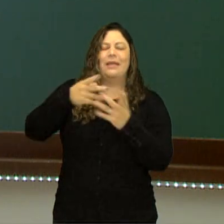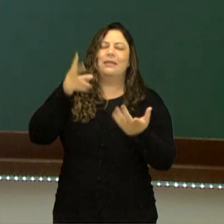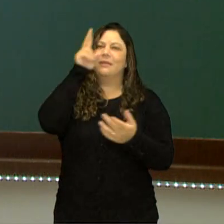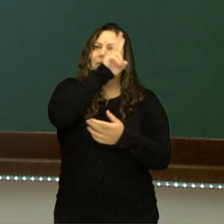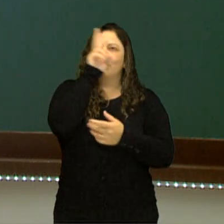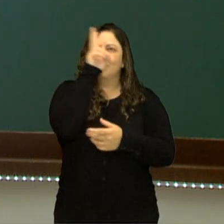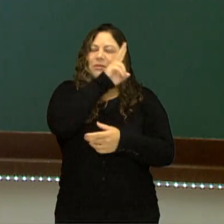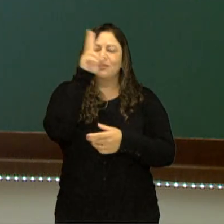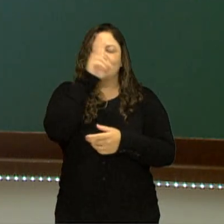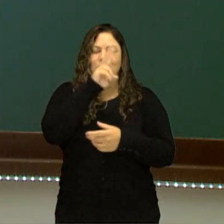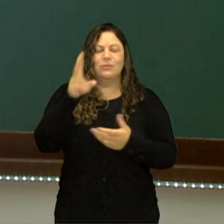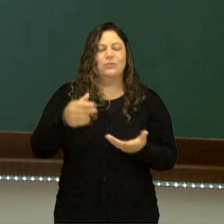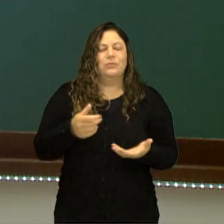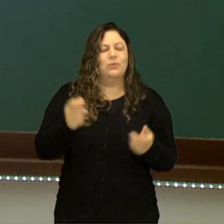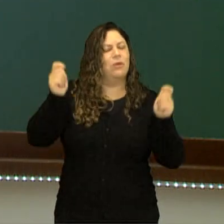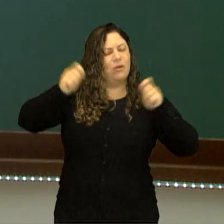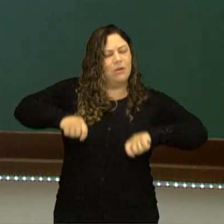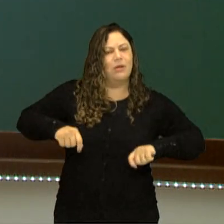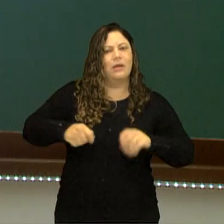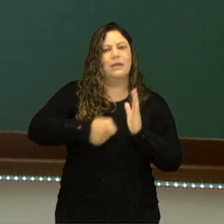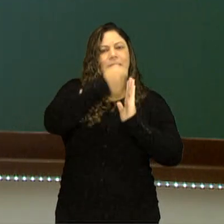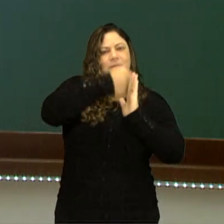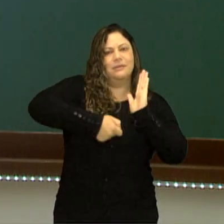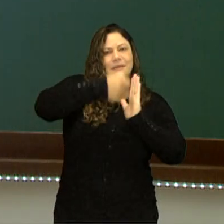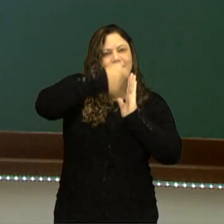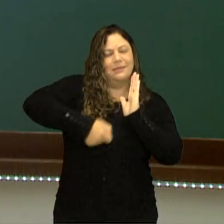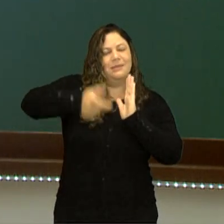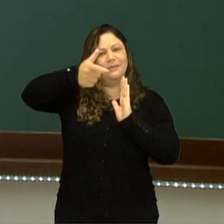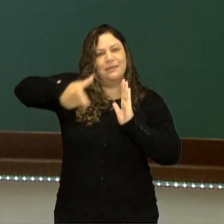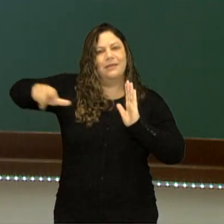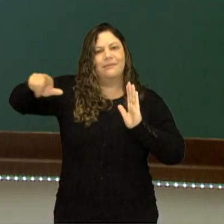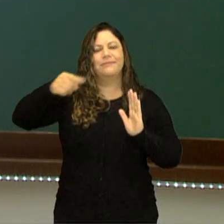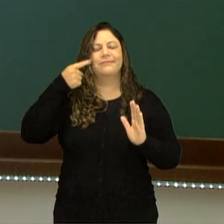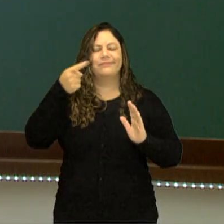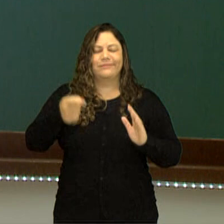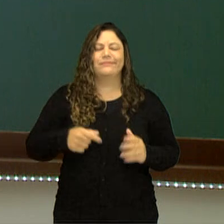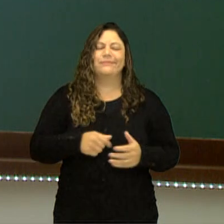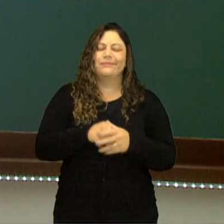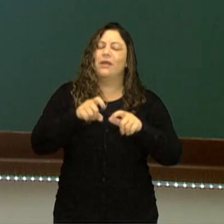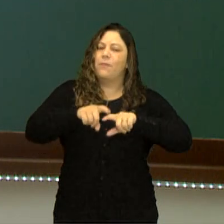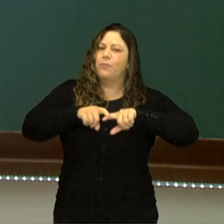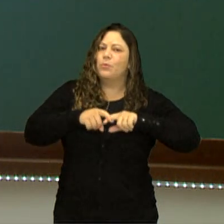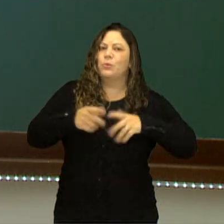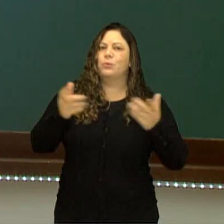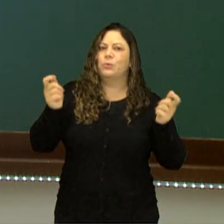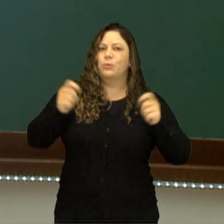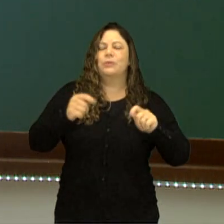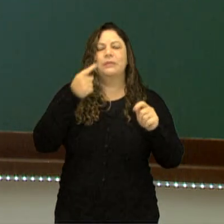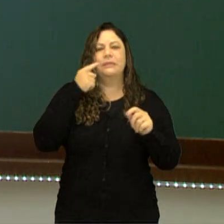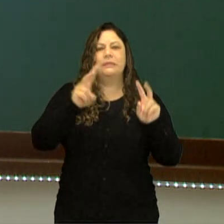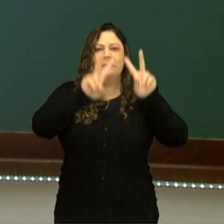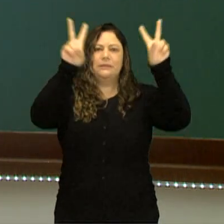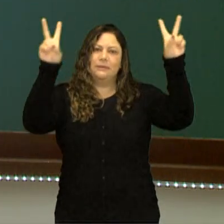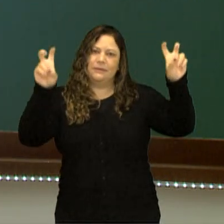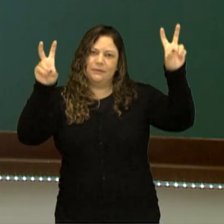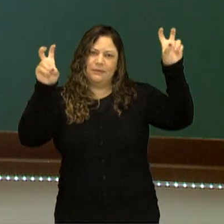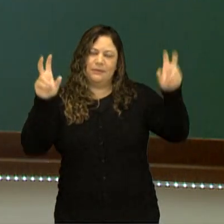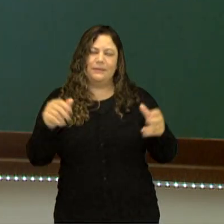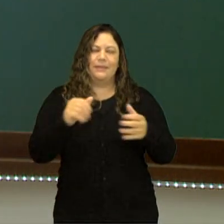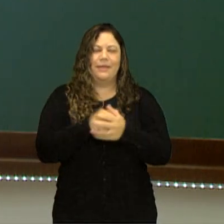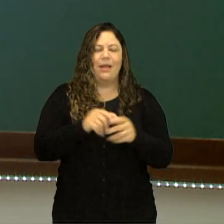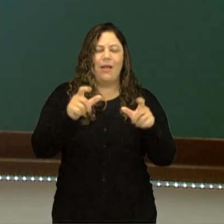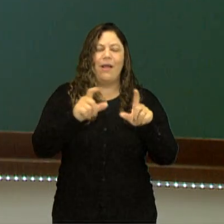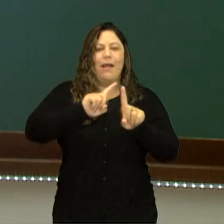uma fala, assim que reescreve ou conta um conto. Por isso que temos esse ditado que diz que aumenta um